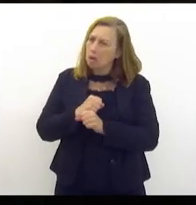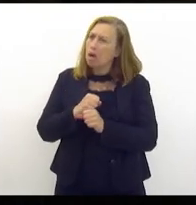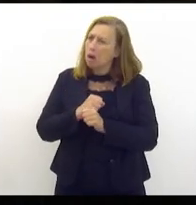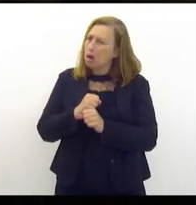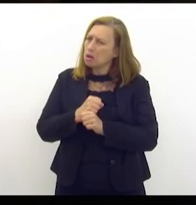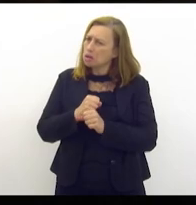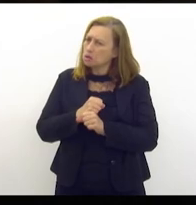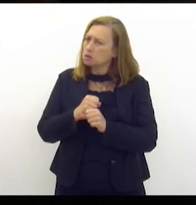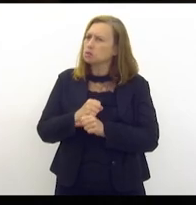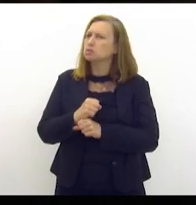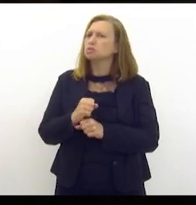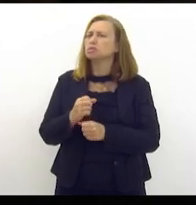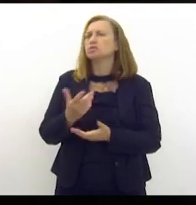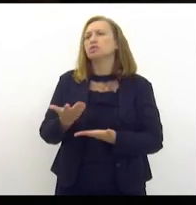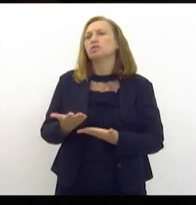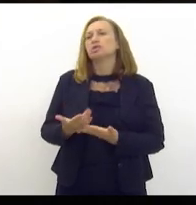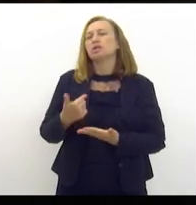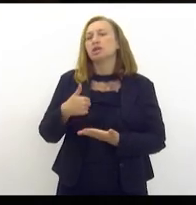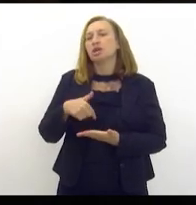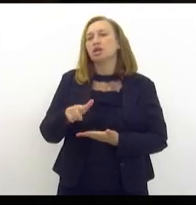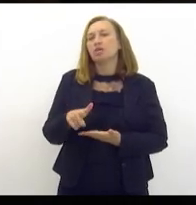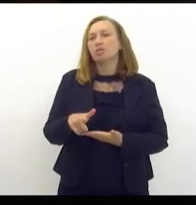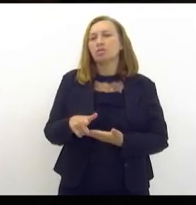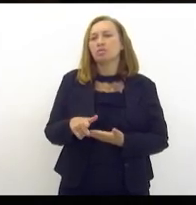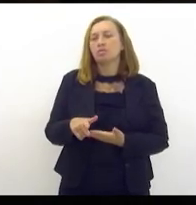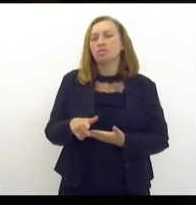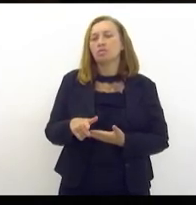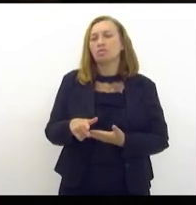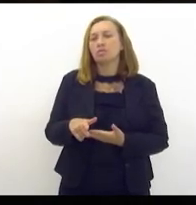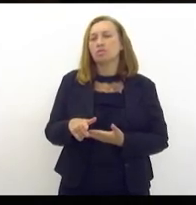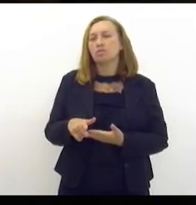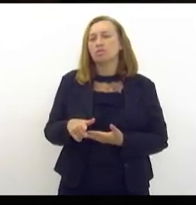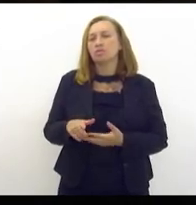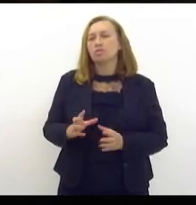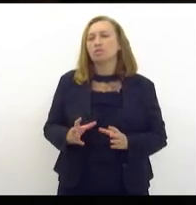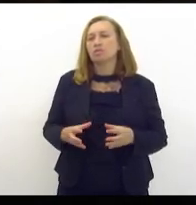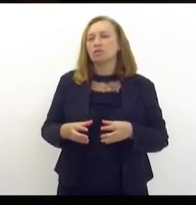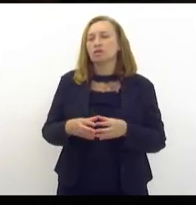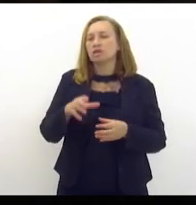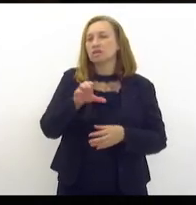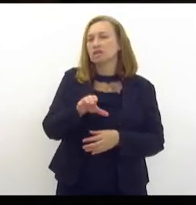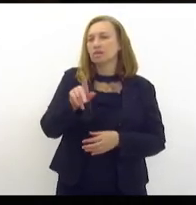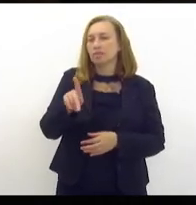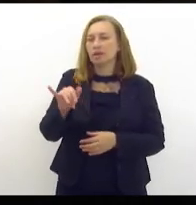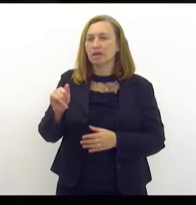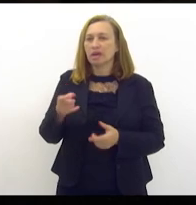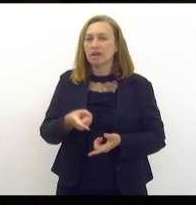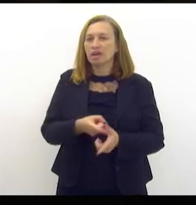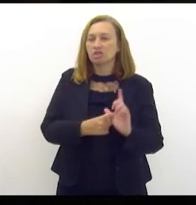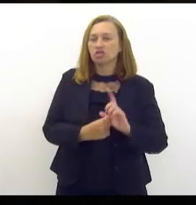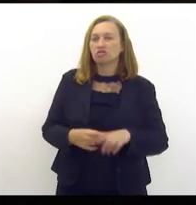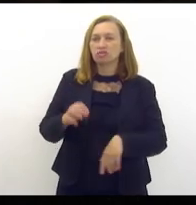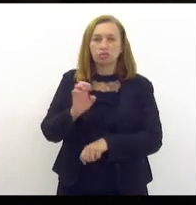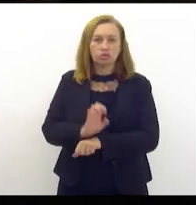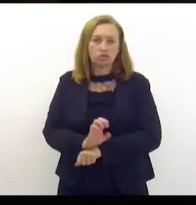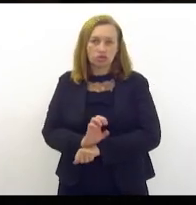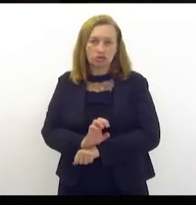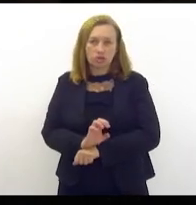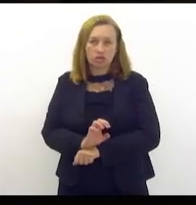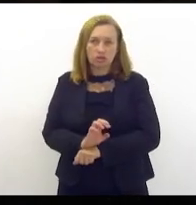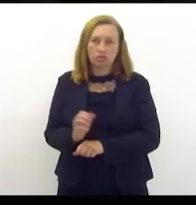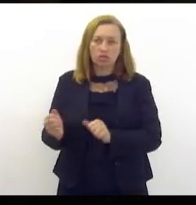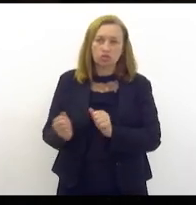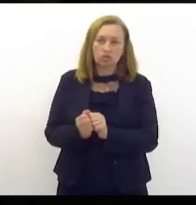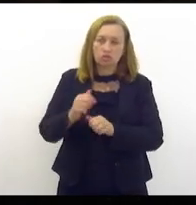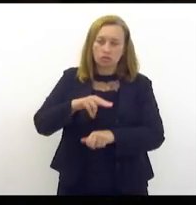tempo, desde que presidi a CPI da dívida do Estado com a